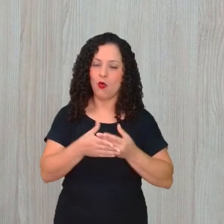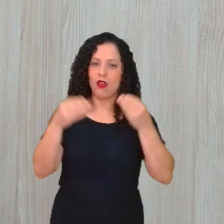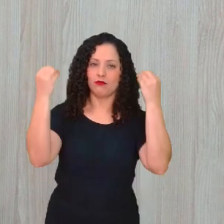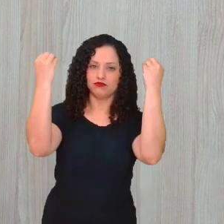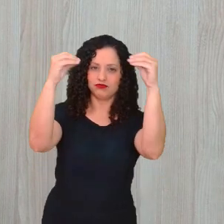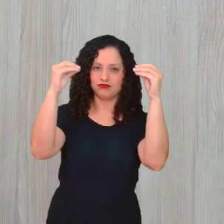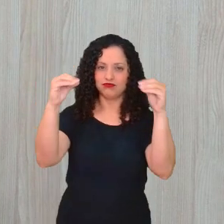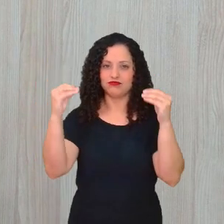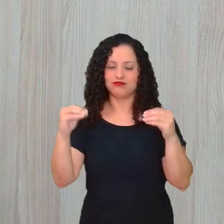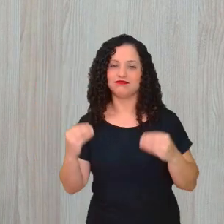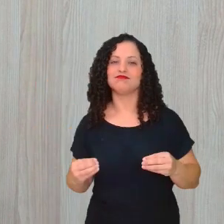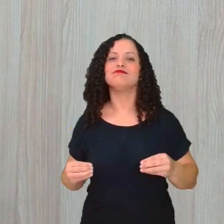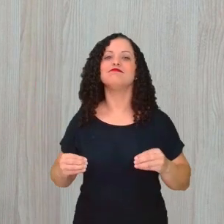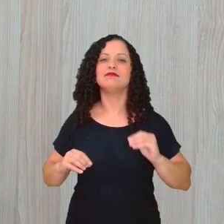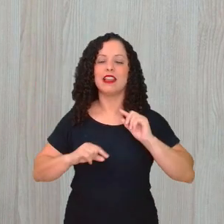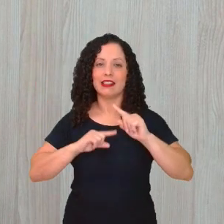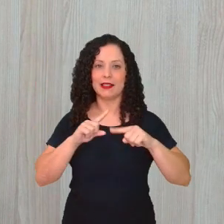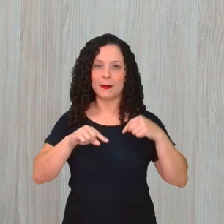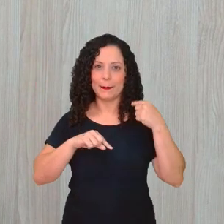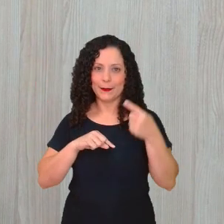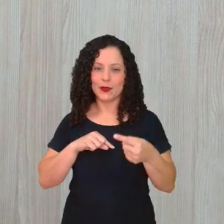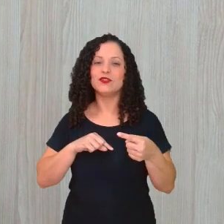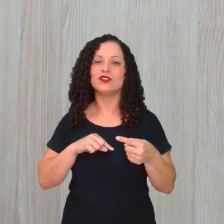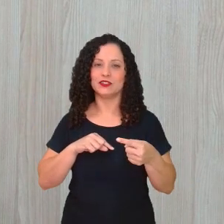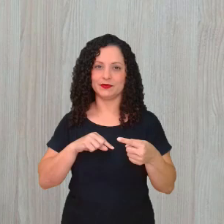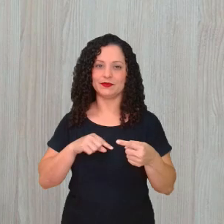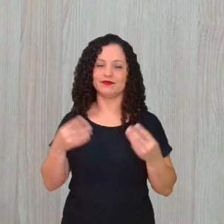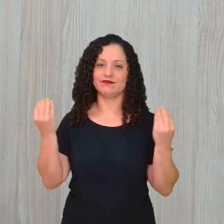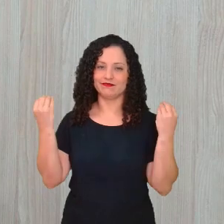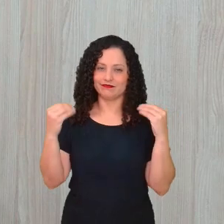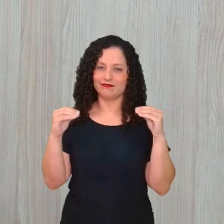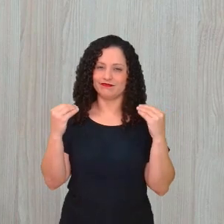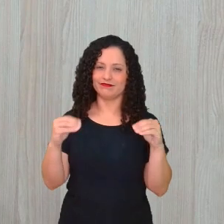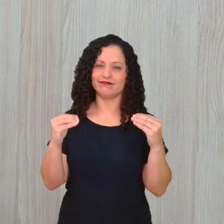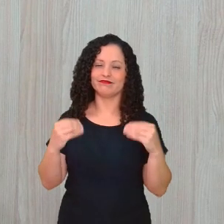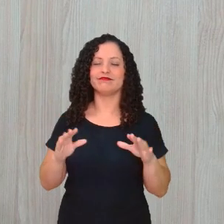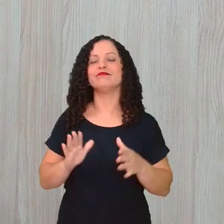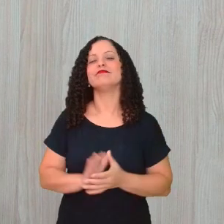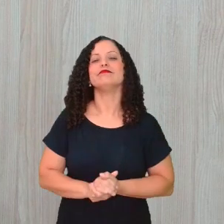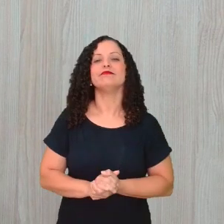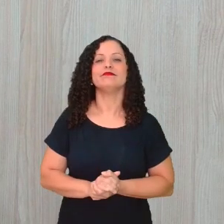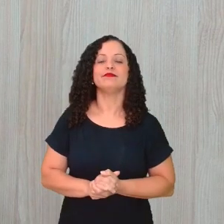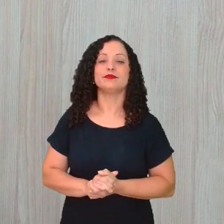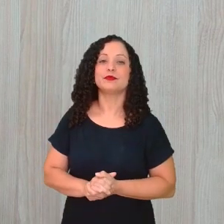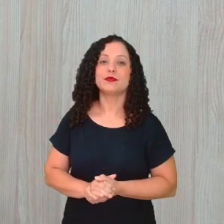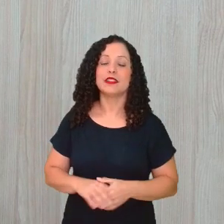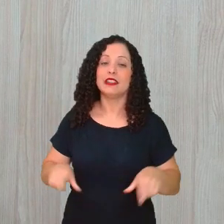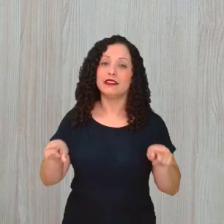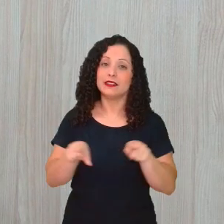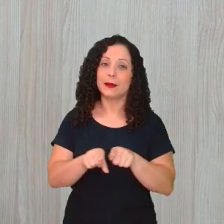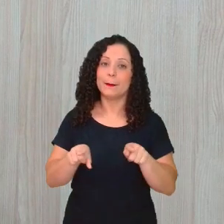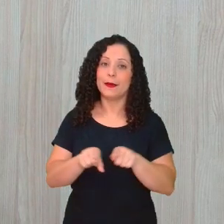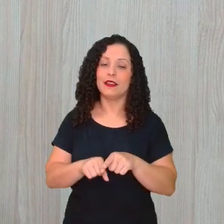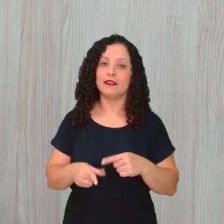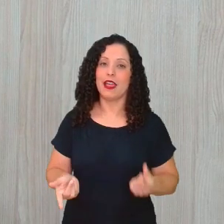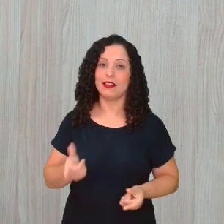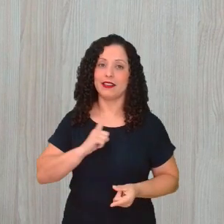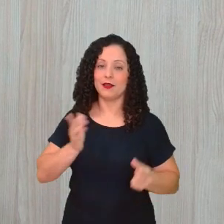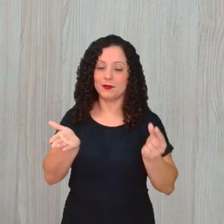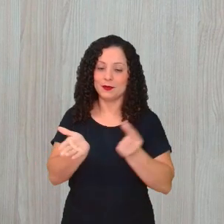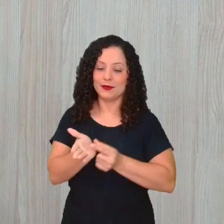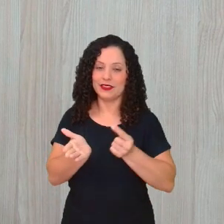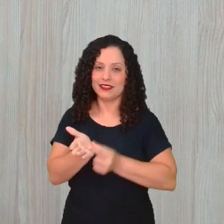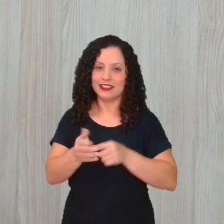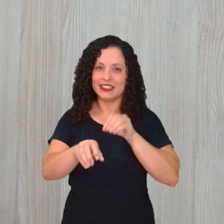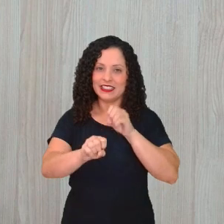vai para lá logo depois da transmissão no turno da manhã. E também pelo aplicativo, né, do